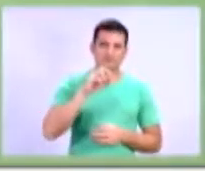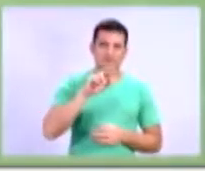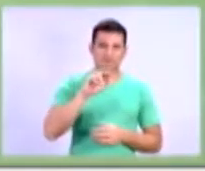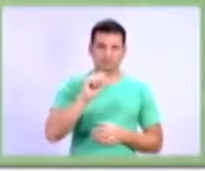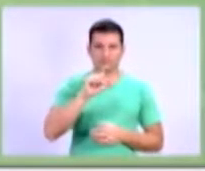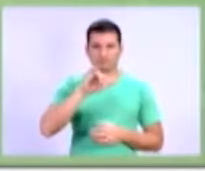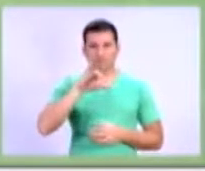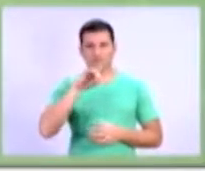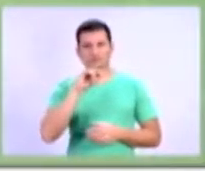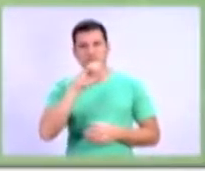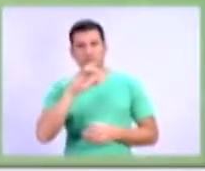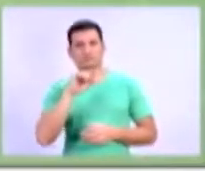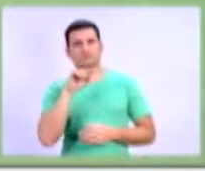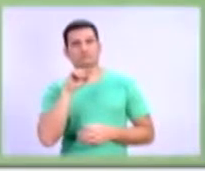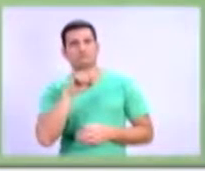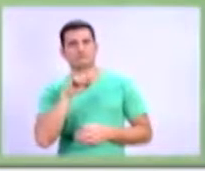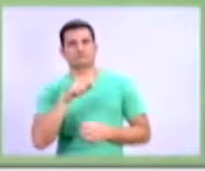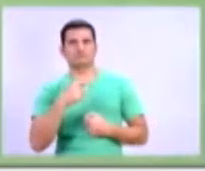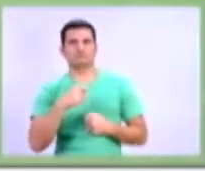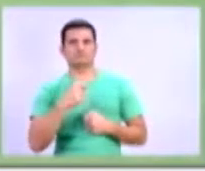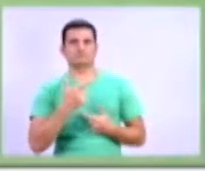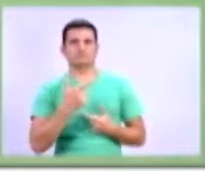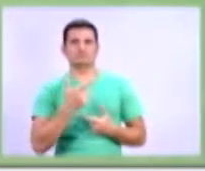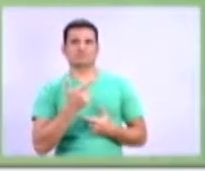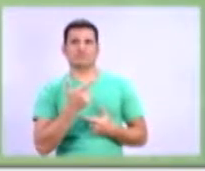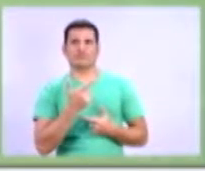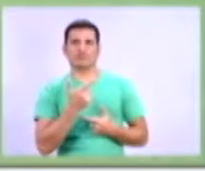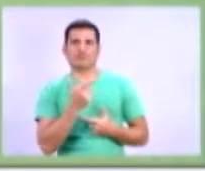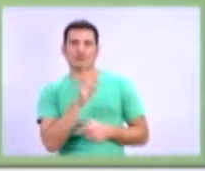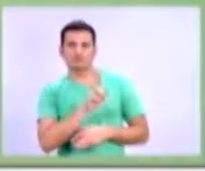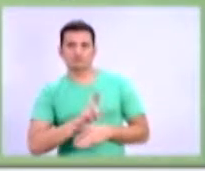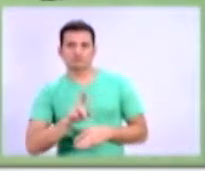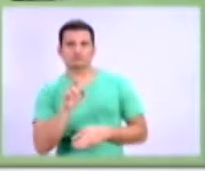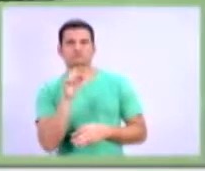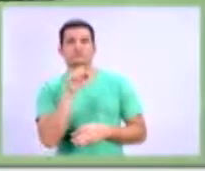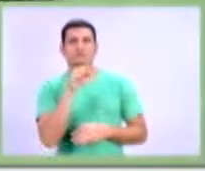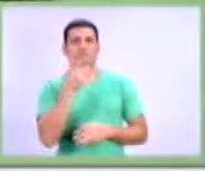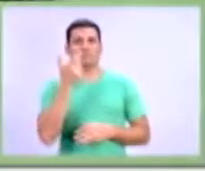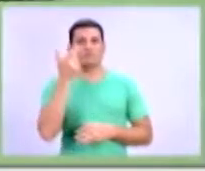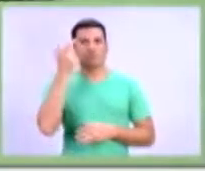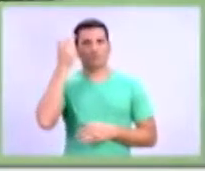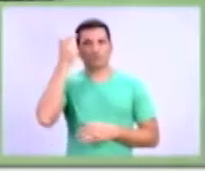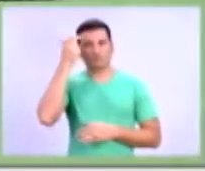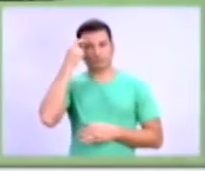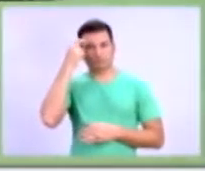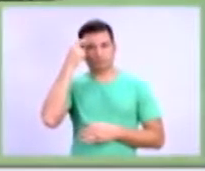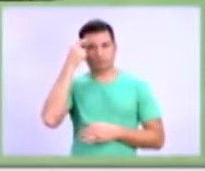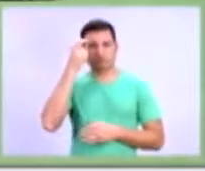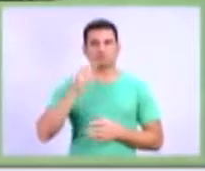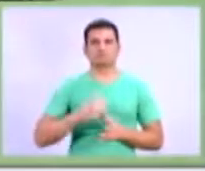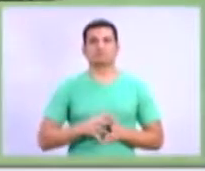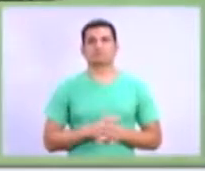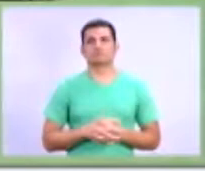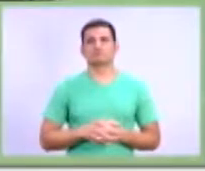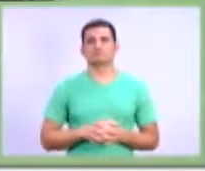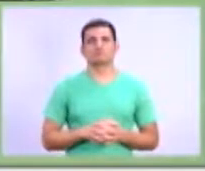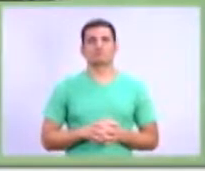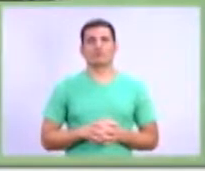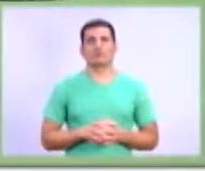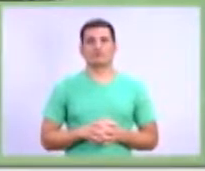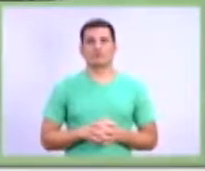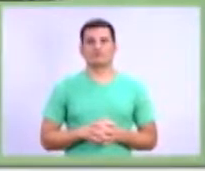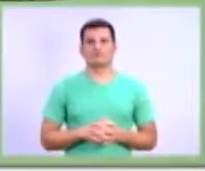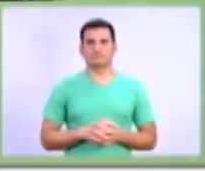ser estabelecida pelo consenso, sem a dominação de uns sobre os outros. Esse ponto